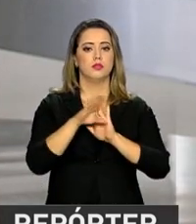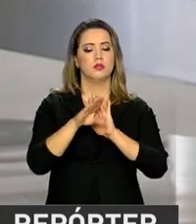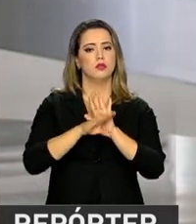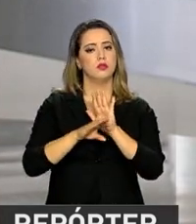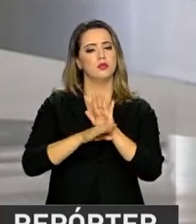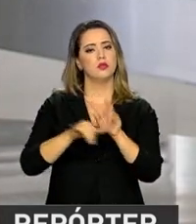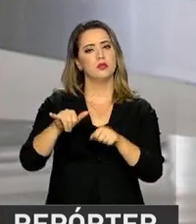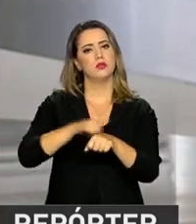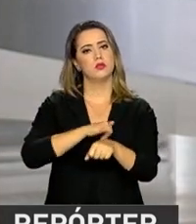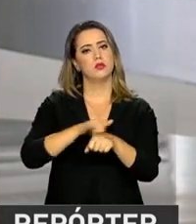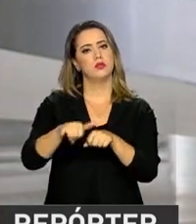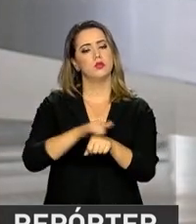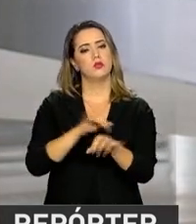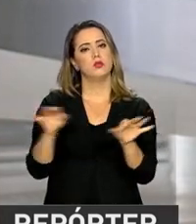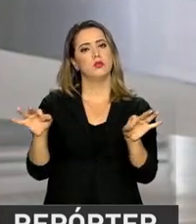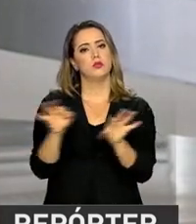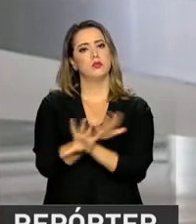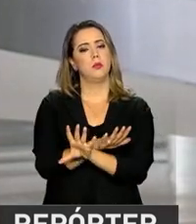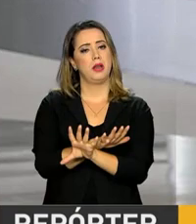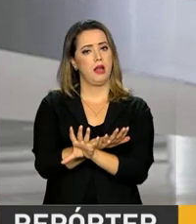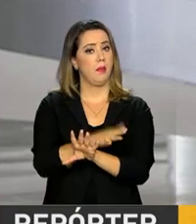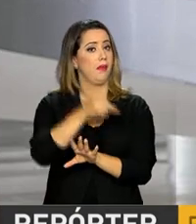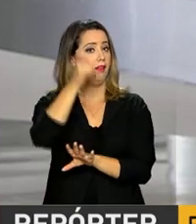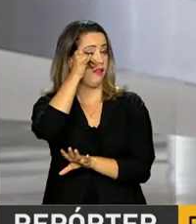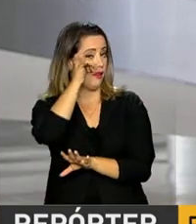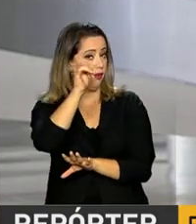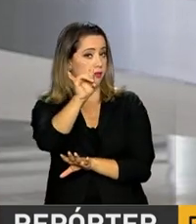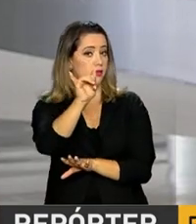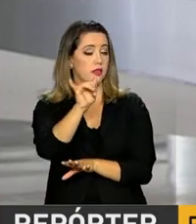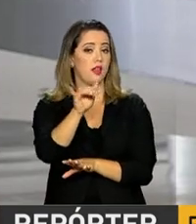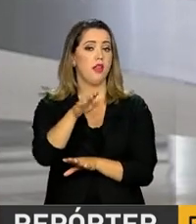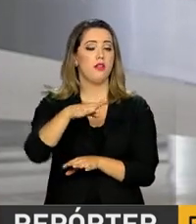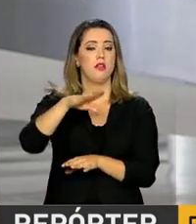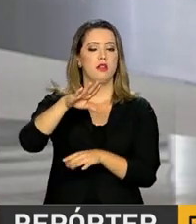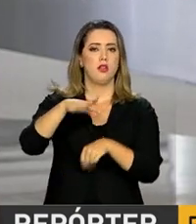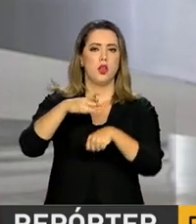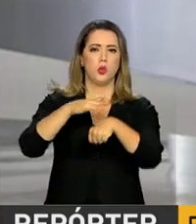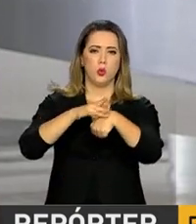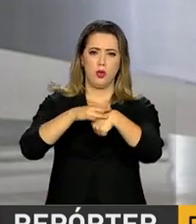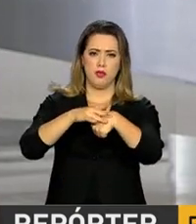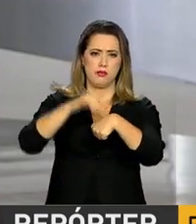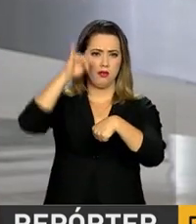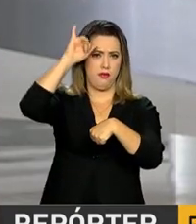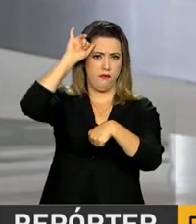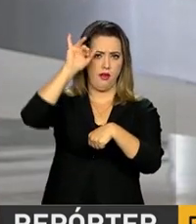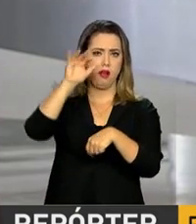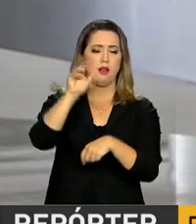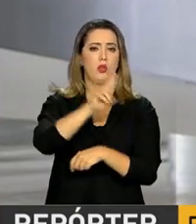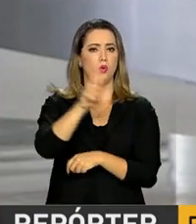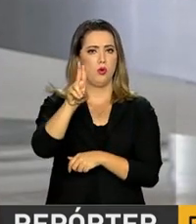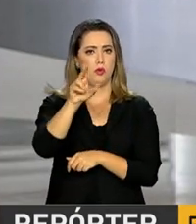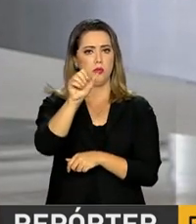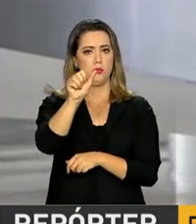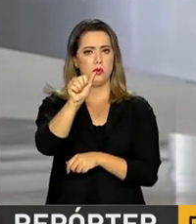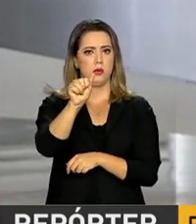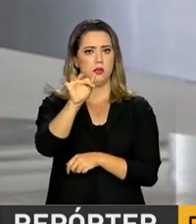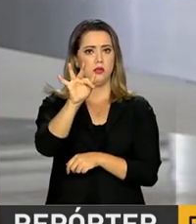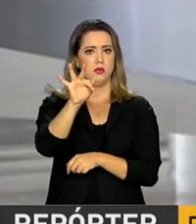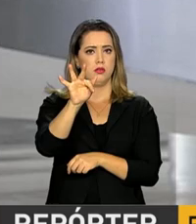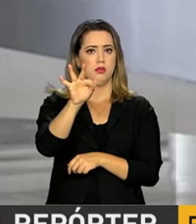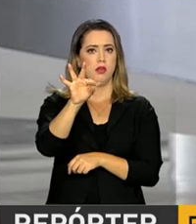de erradicação e prevenção da febre aftosa o governo prevê a retirada total da vacinação no país